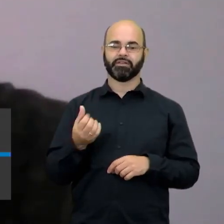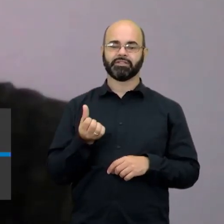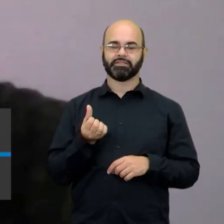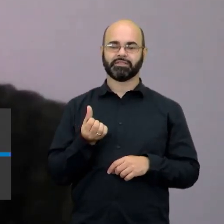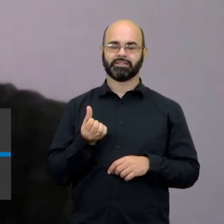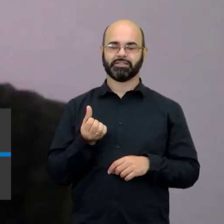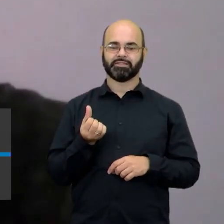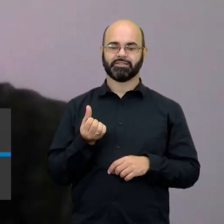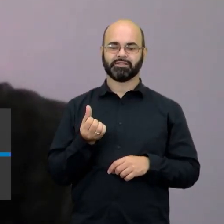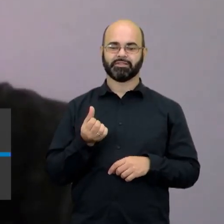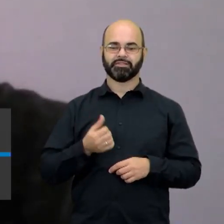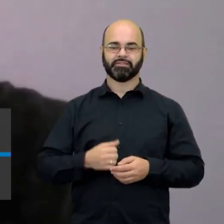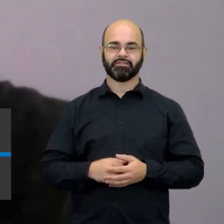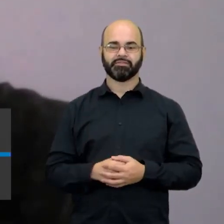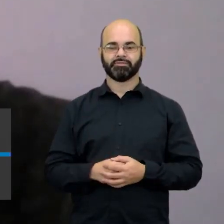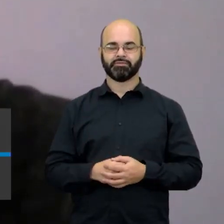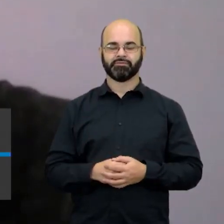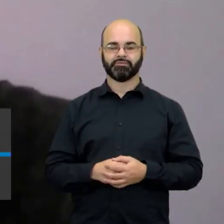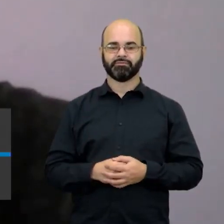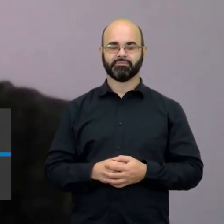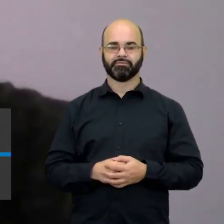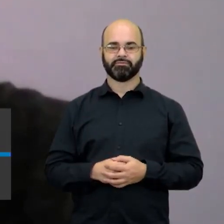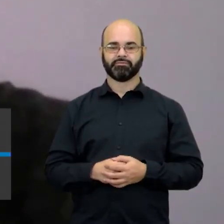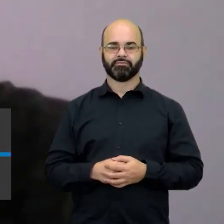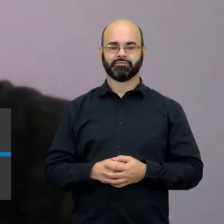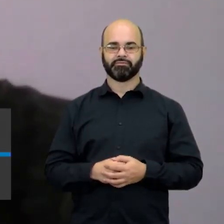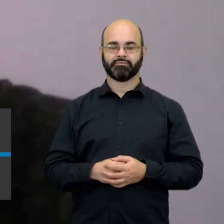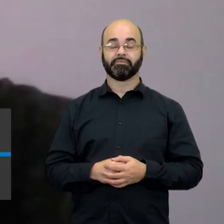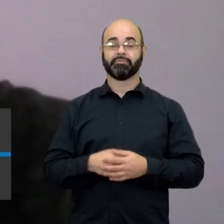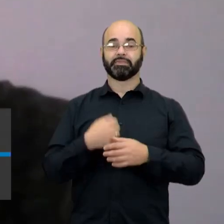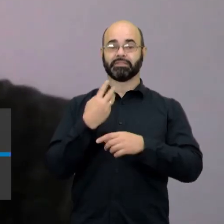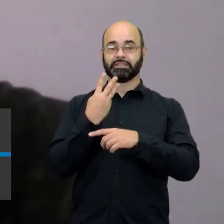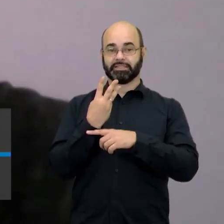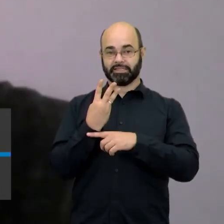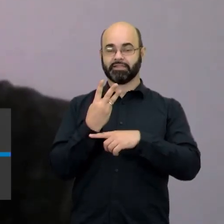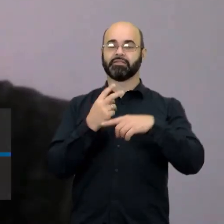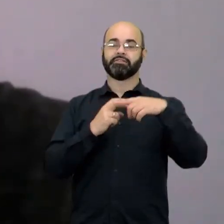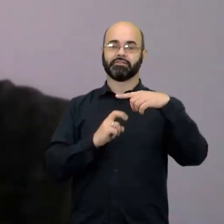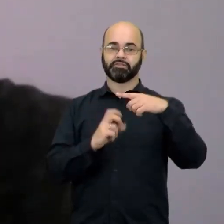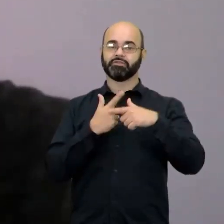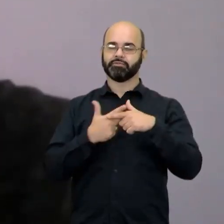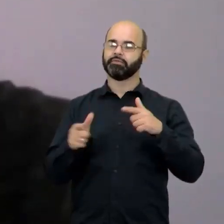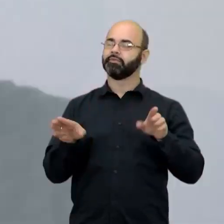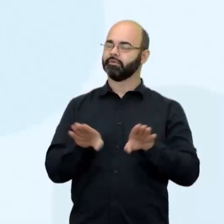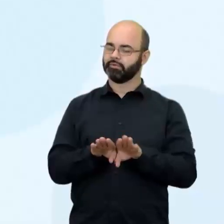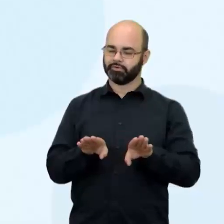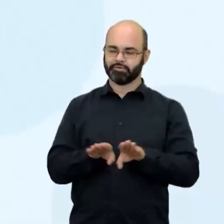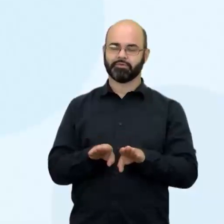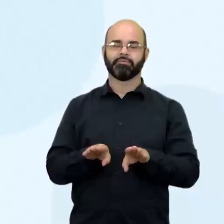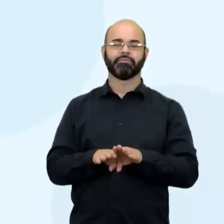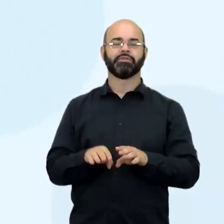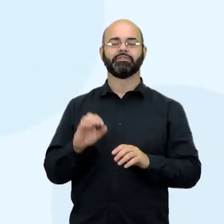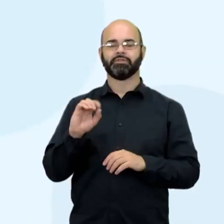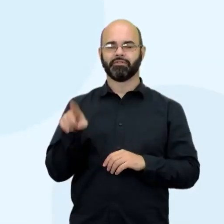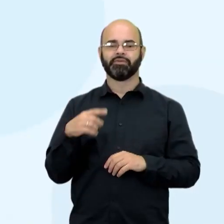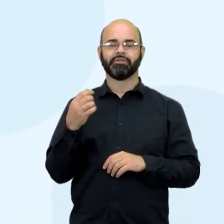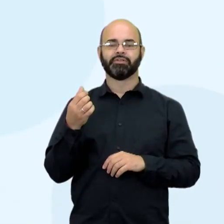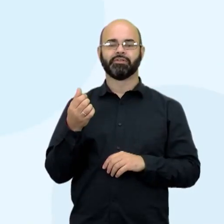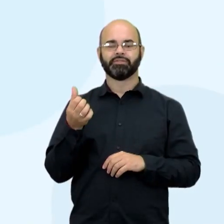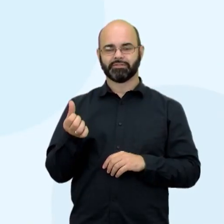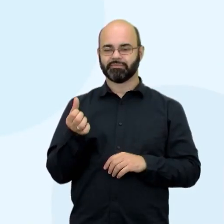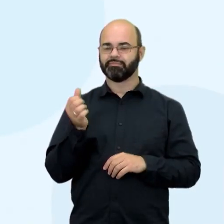dá 0,6, né? 6 décimos. E o 3 dividido por 5 também dá 6 décimos, né? É, o Pedro então, tá dizendo que...